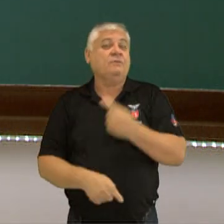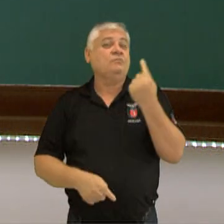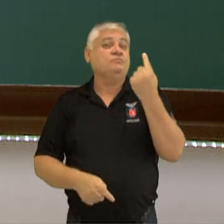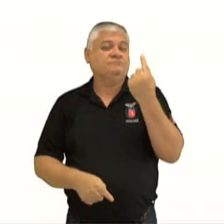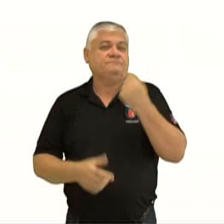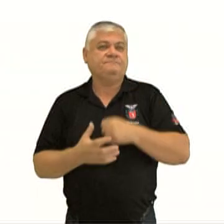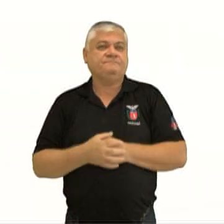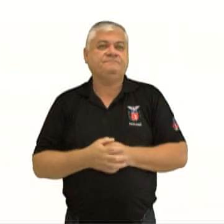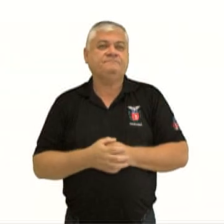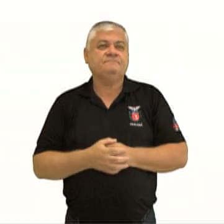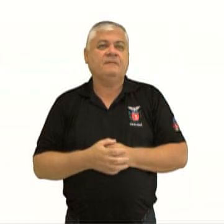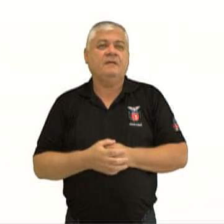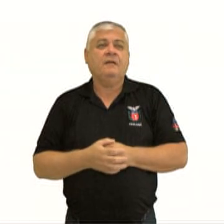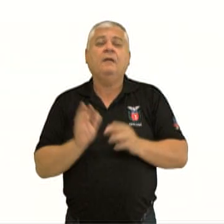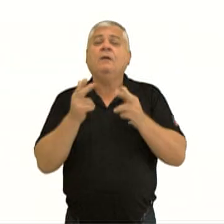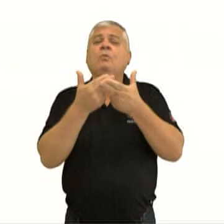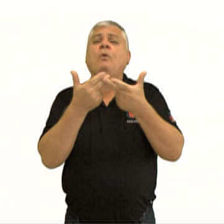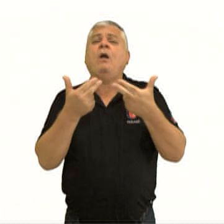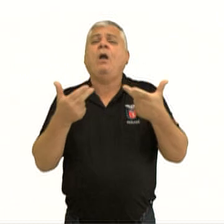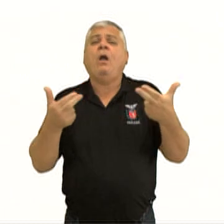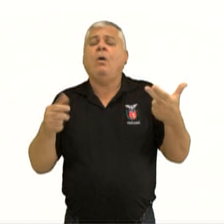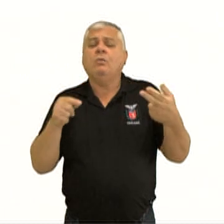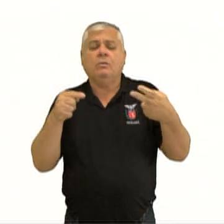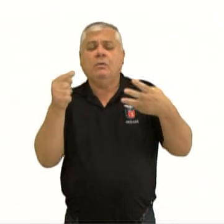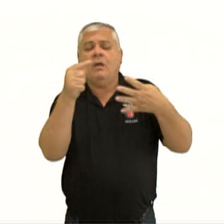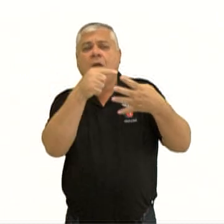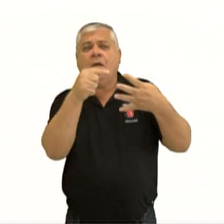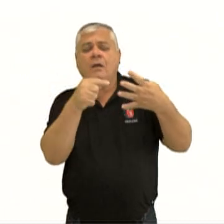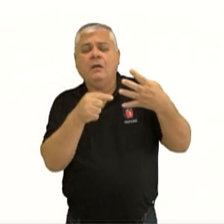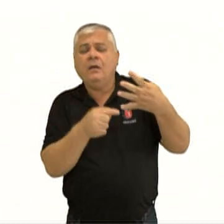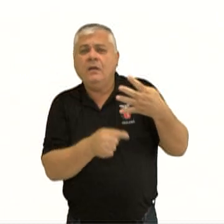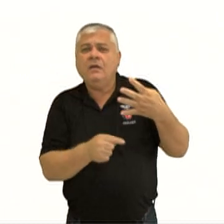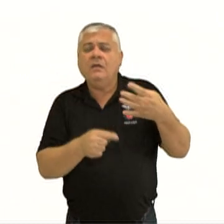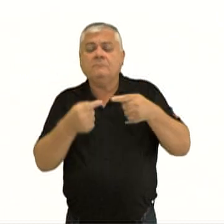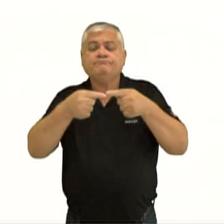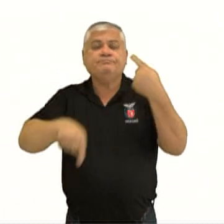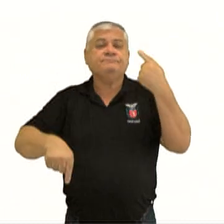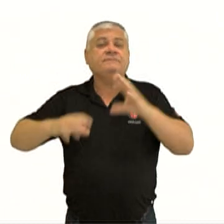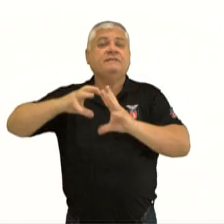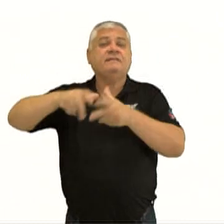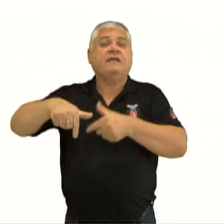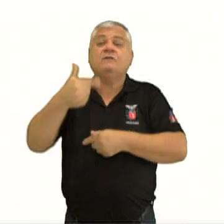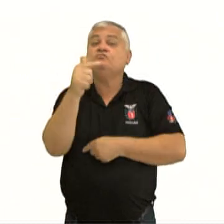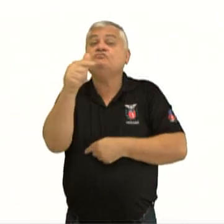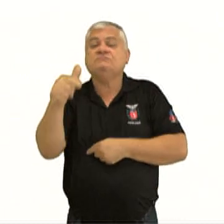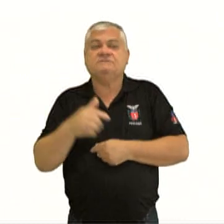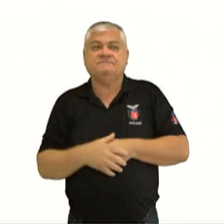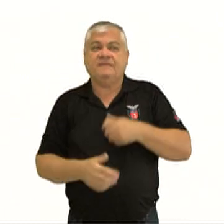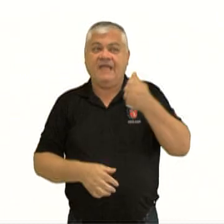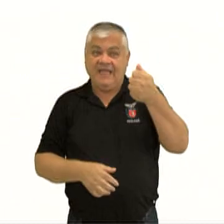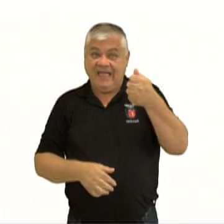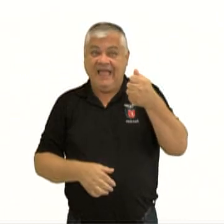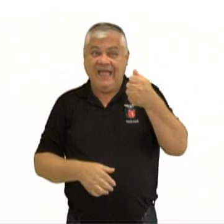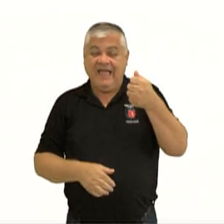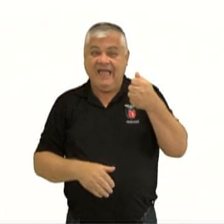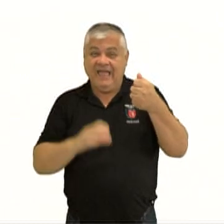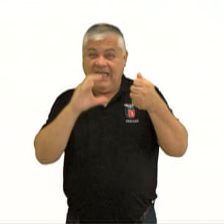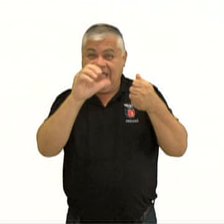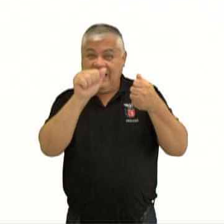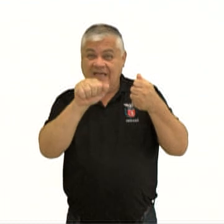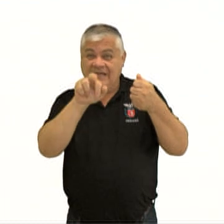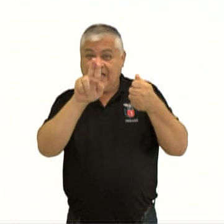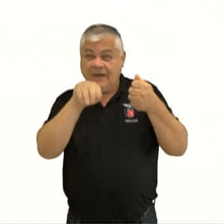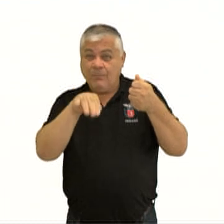Qual das substâncias abaixo não fazia parte da composição da atmosfera primitiva? Alternativa A, dióxido de